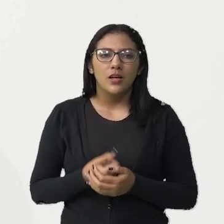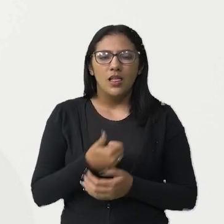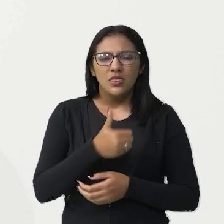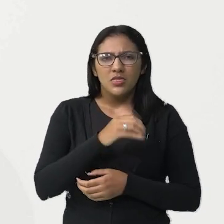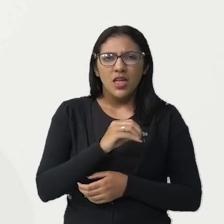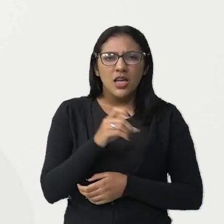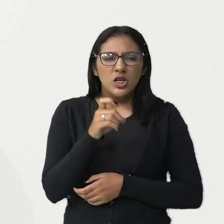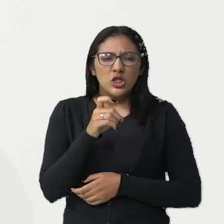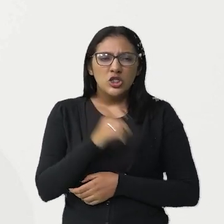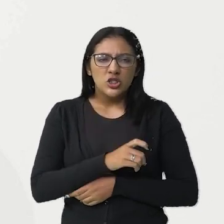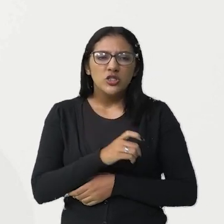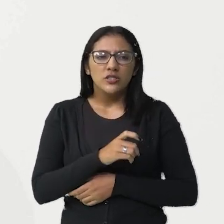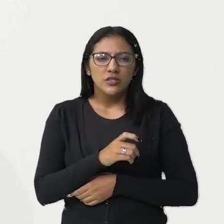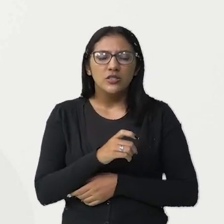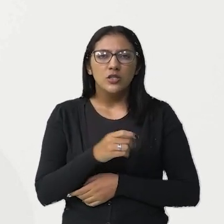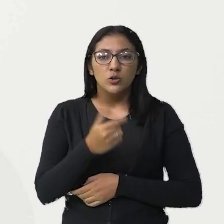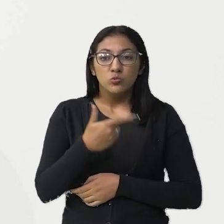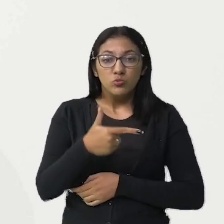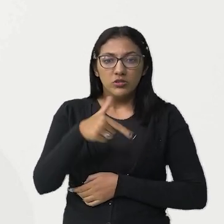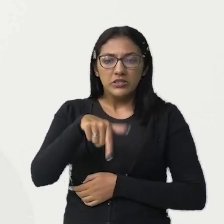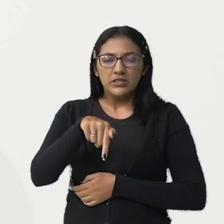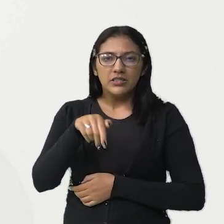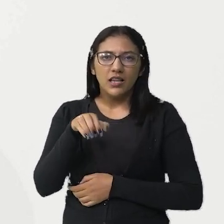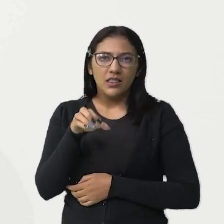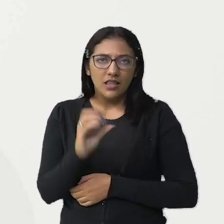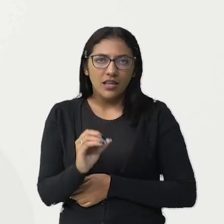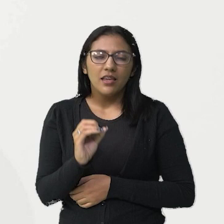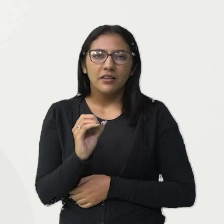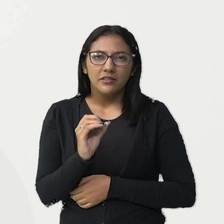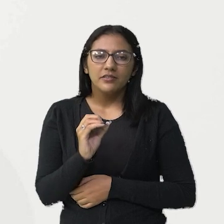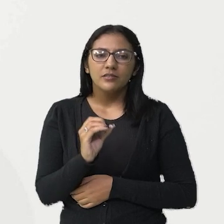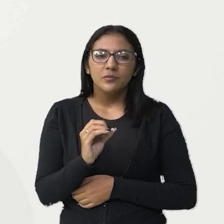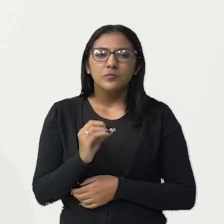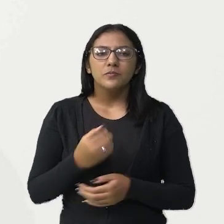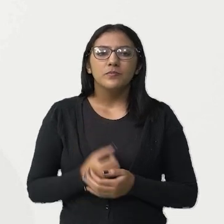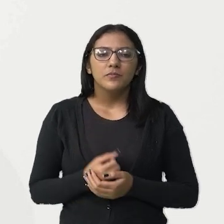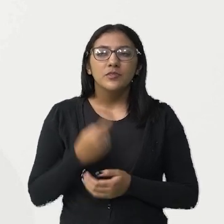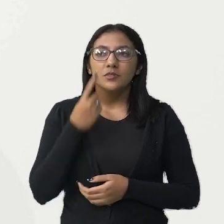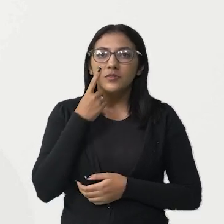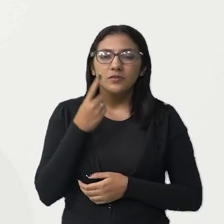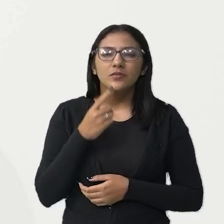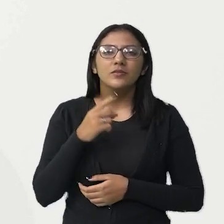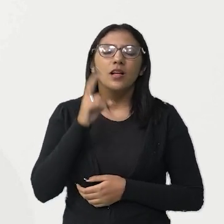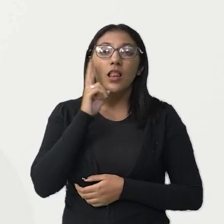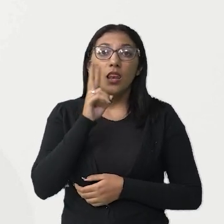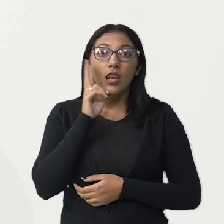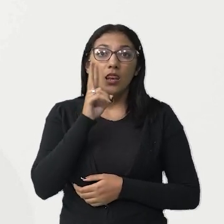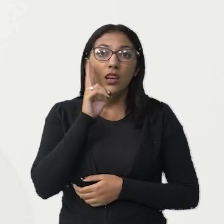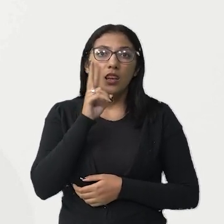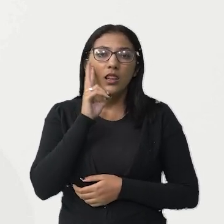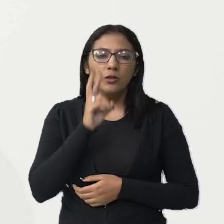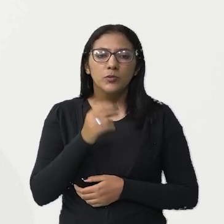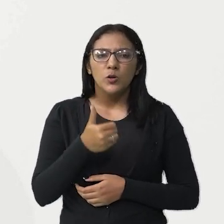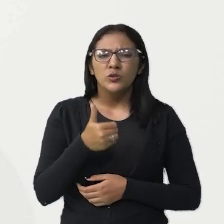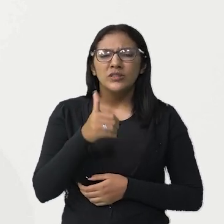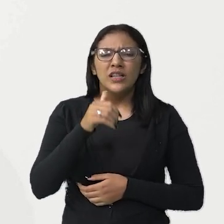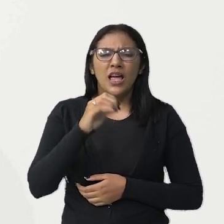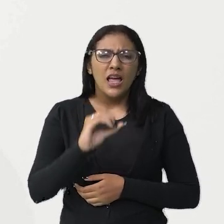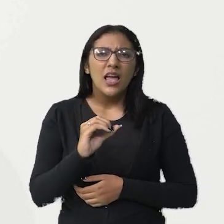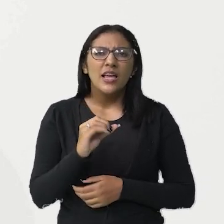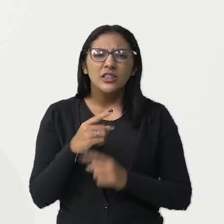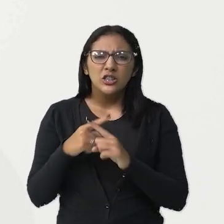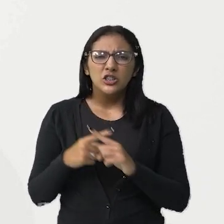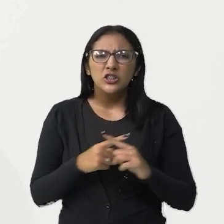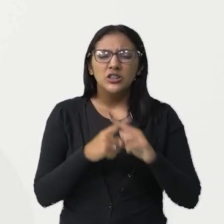10x. 15 vezes 18 deu 270. E aí a gente lembra, né, que o 10, que está